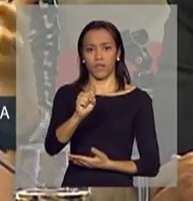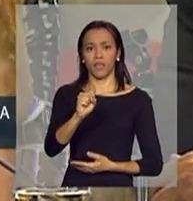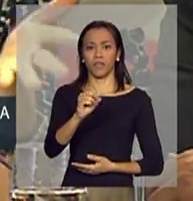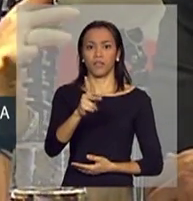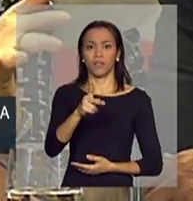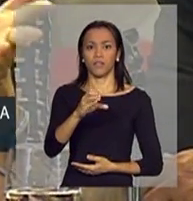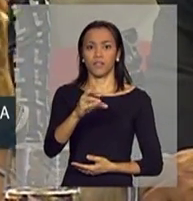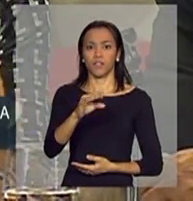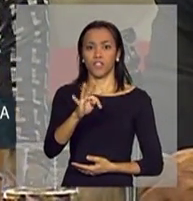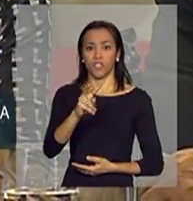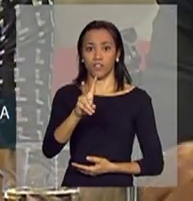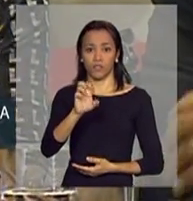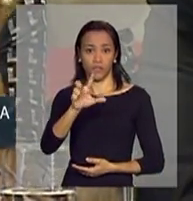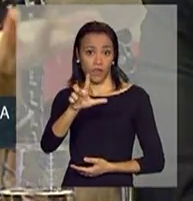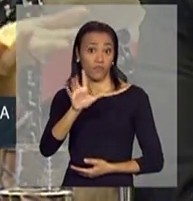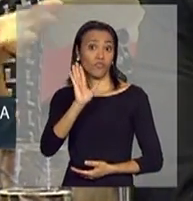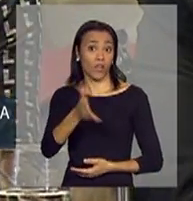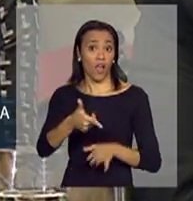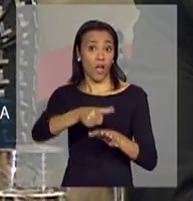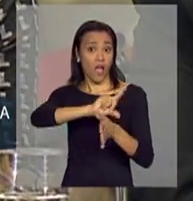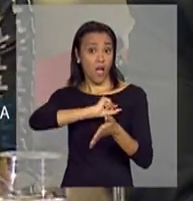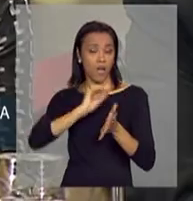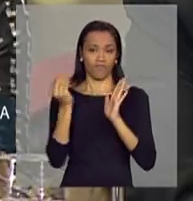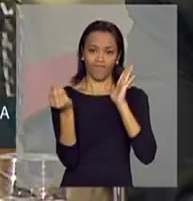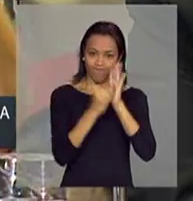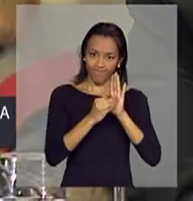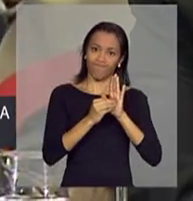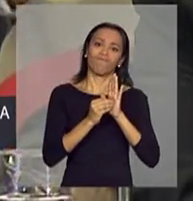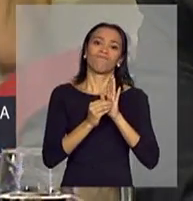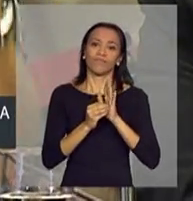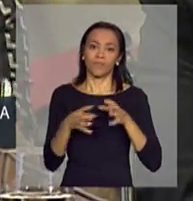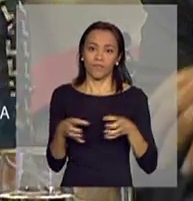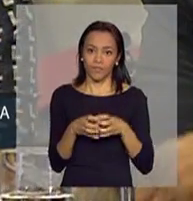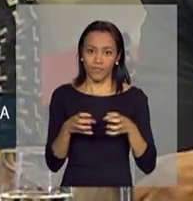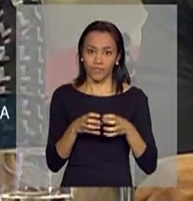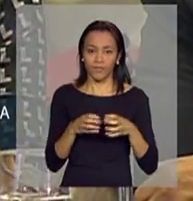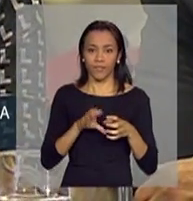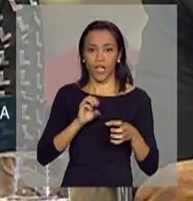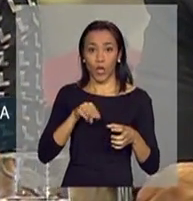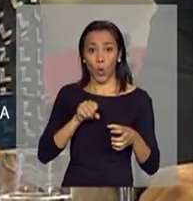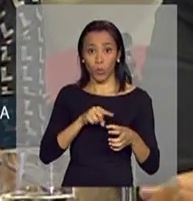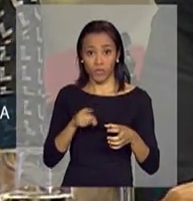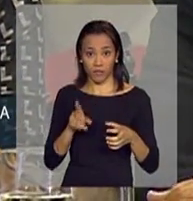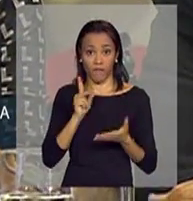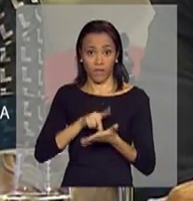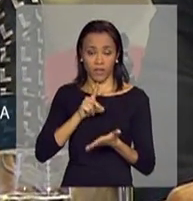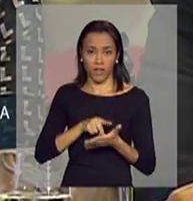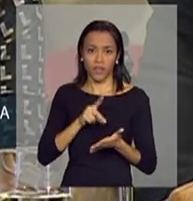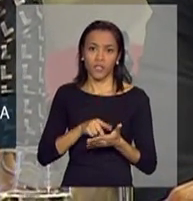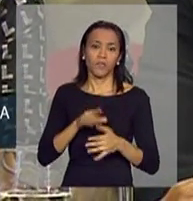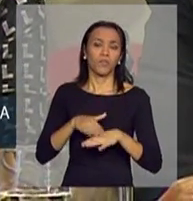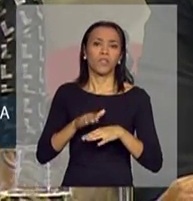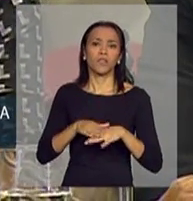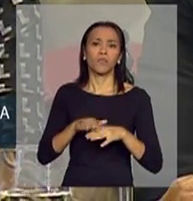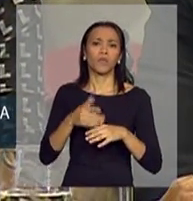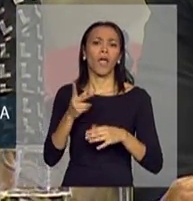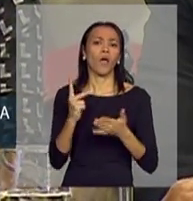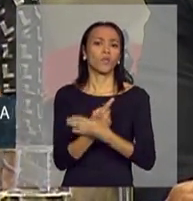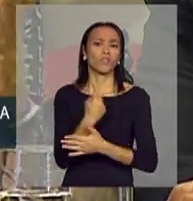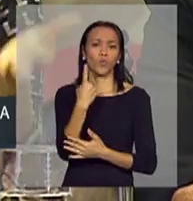Já foram declarados como imprescritíveis antes da vigência da Comissão da Verdade. É o caso do Major Curió, por exemplo, no Araguaia, que